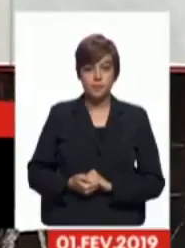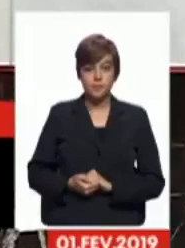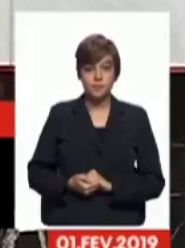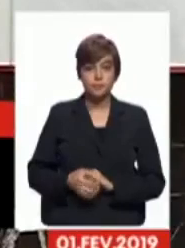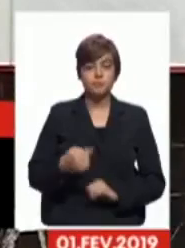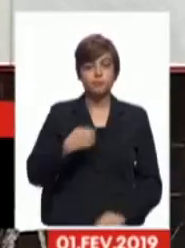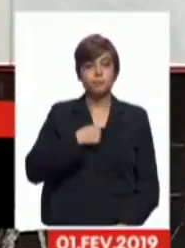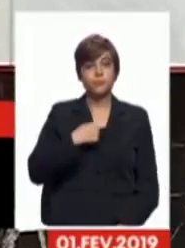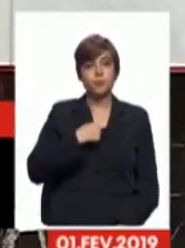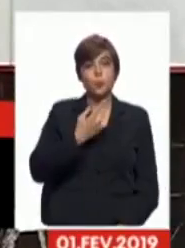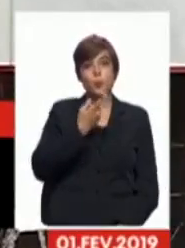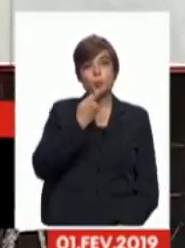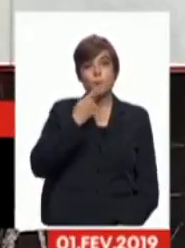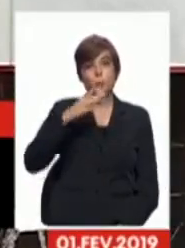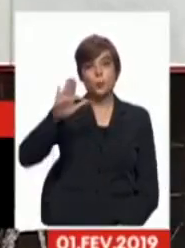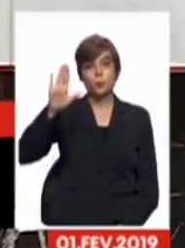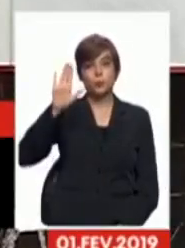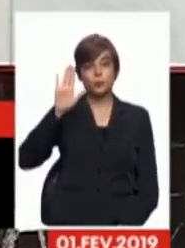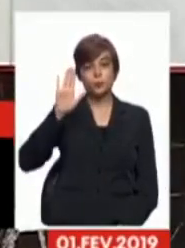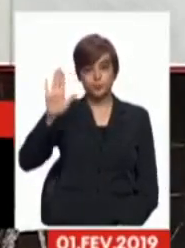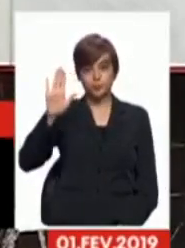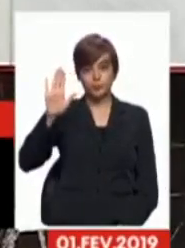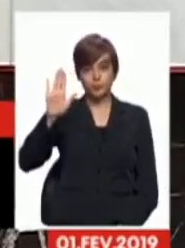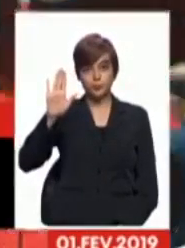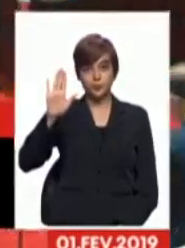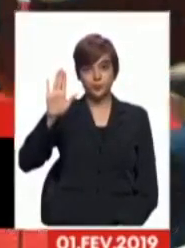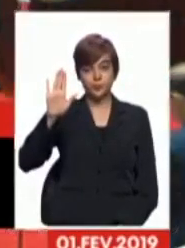Assim o prometo.